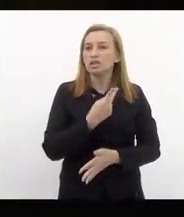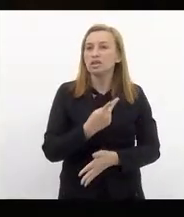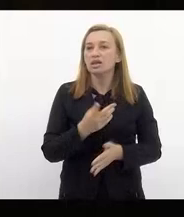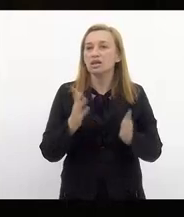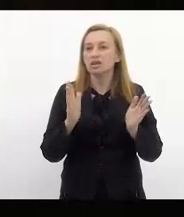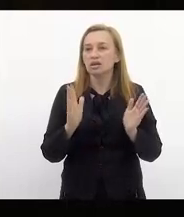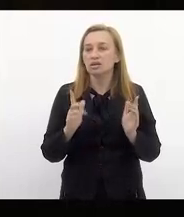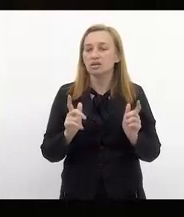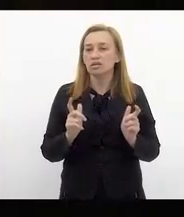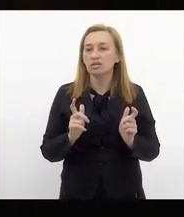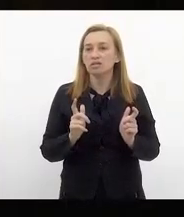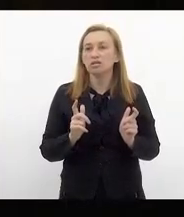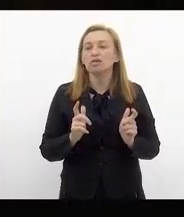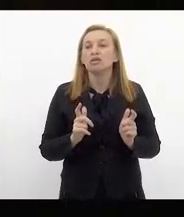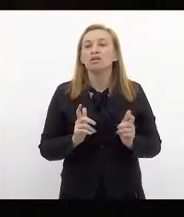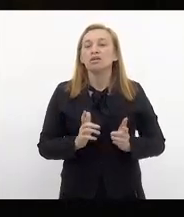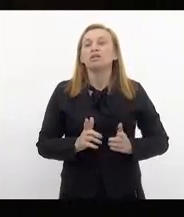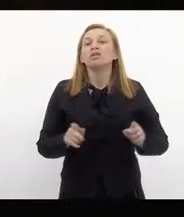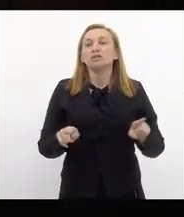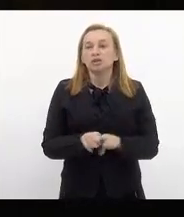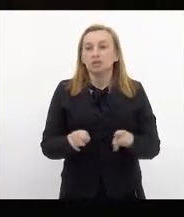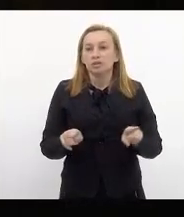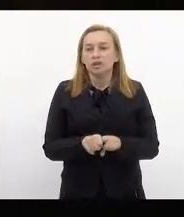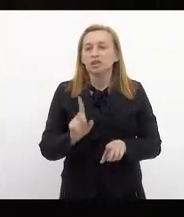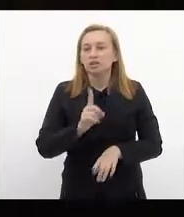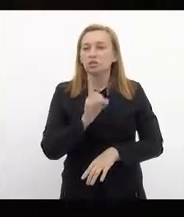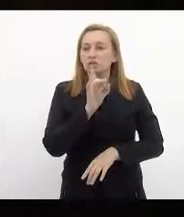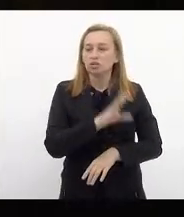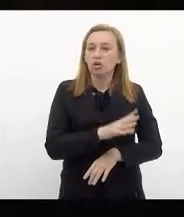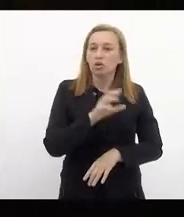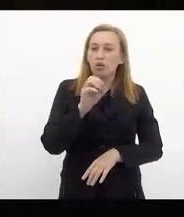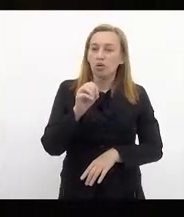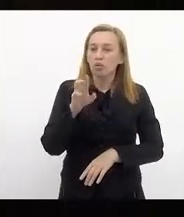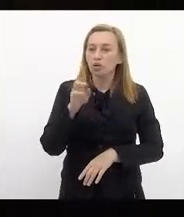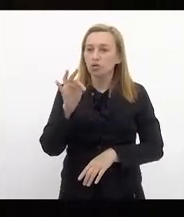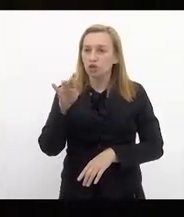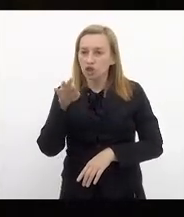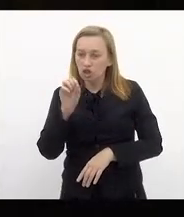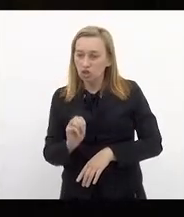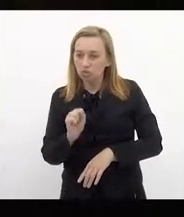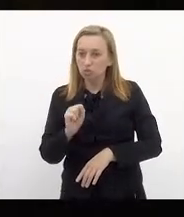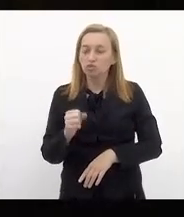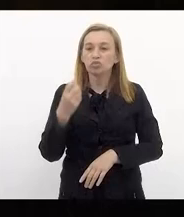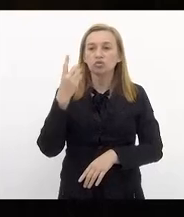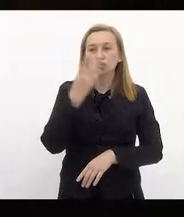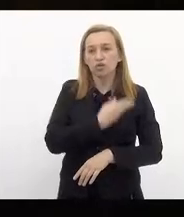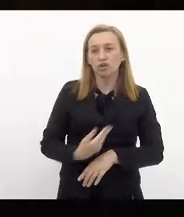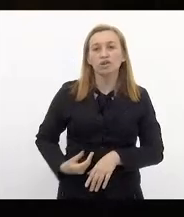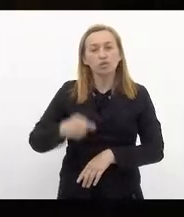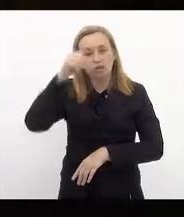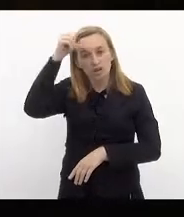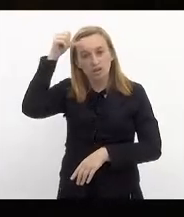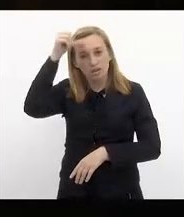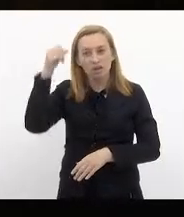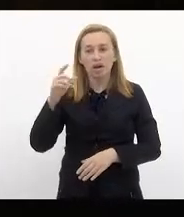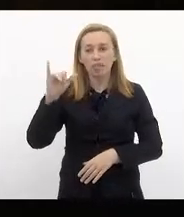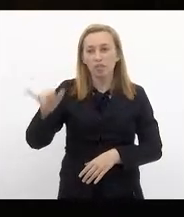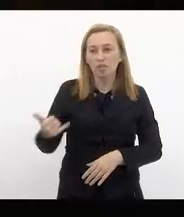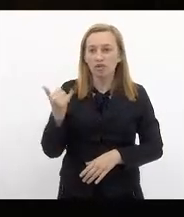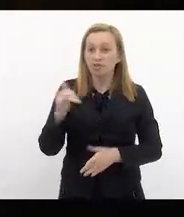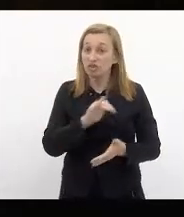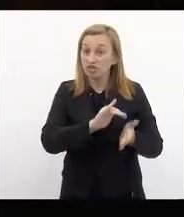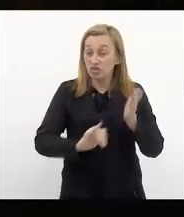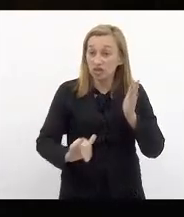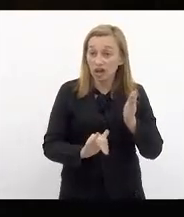aqui tem também não só o oportunismo do governador Cláudio Castro, aproveitando para